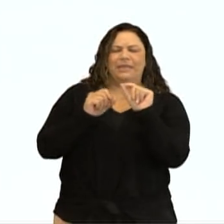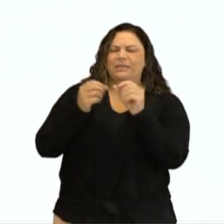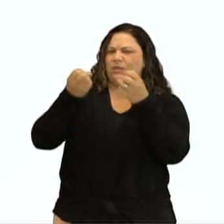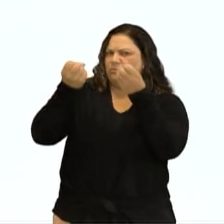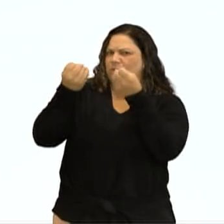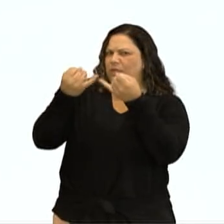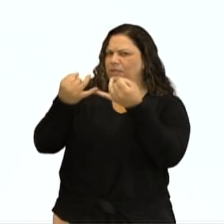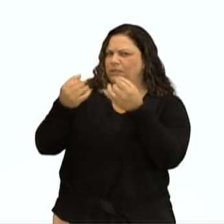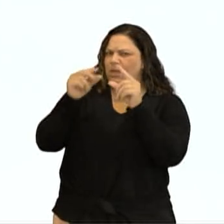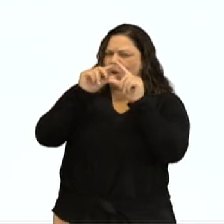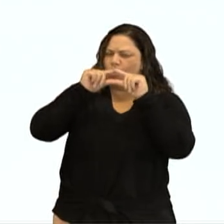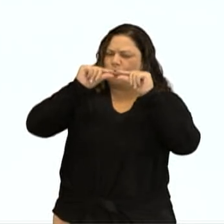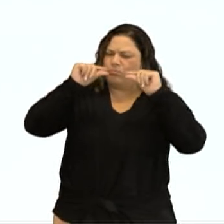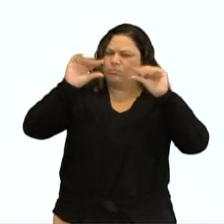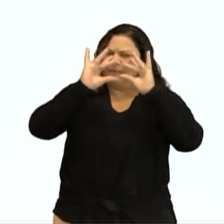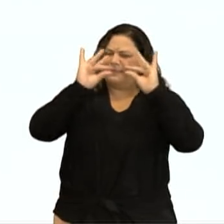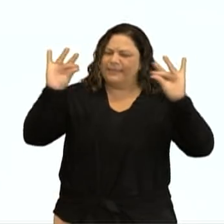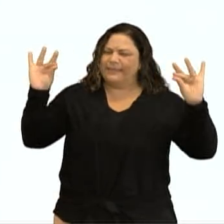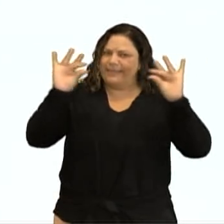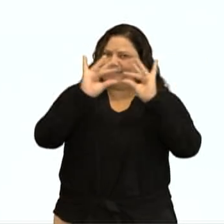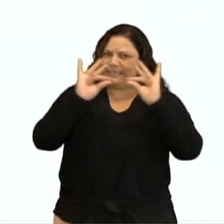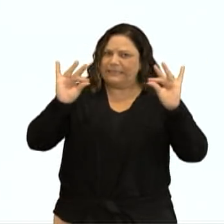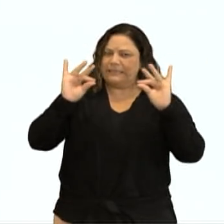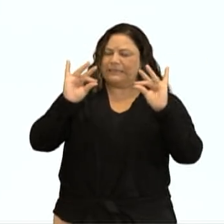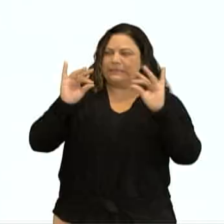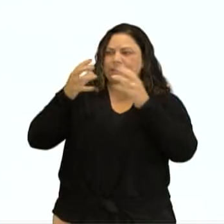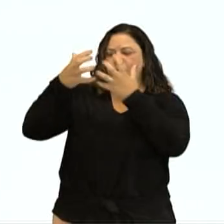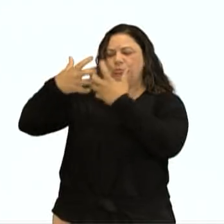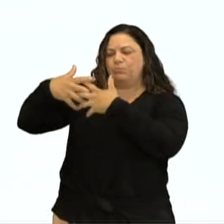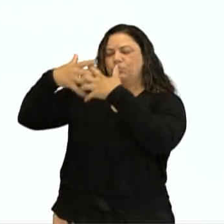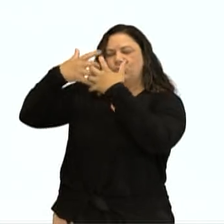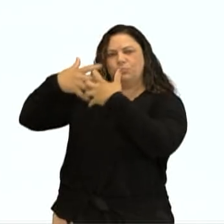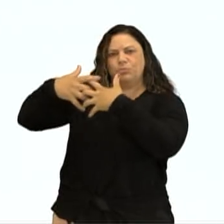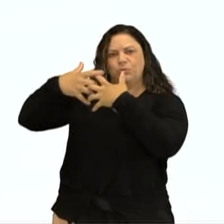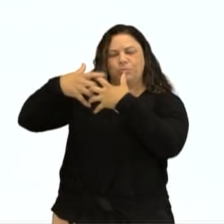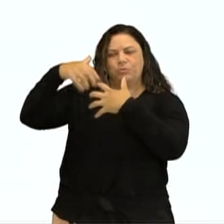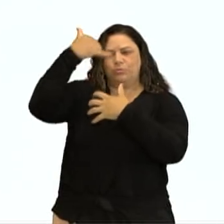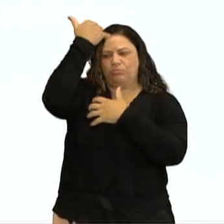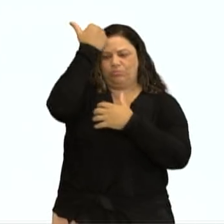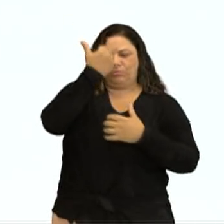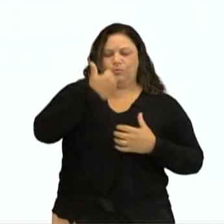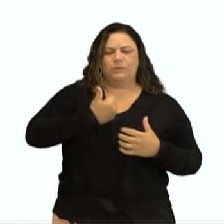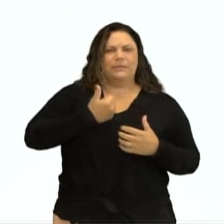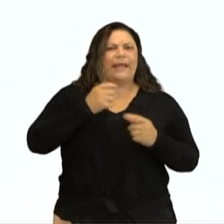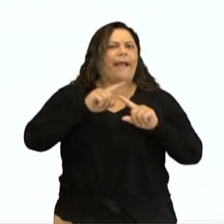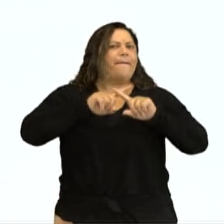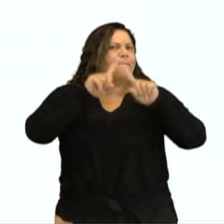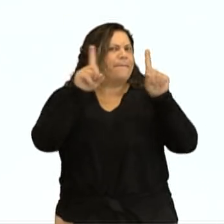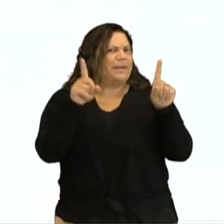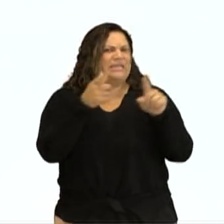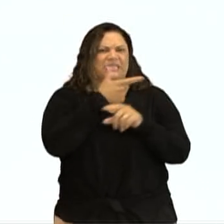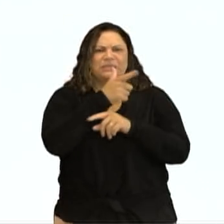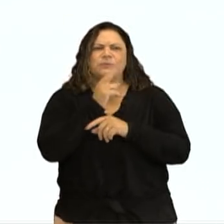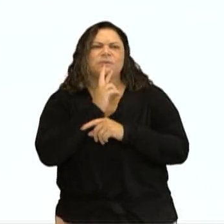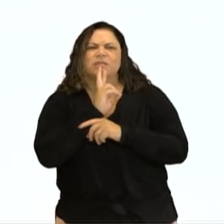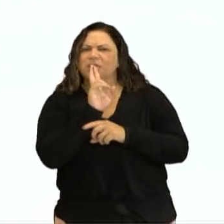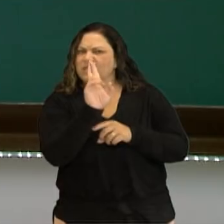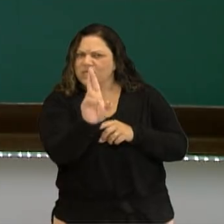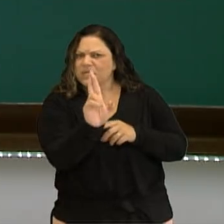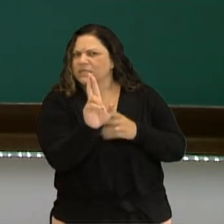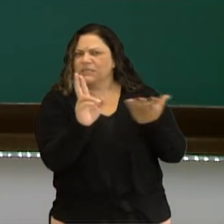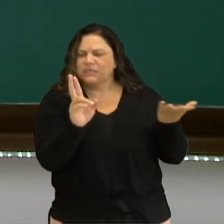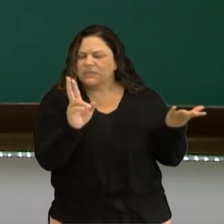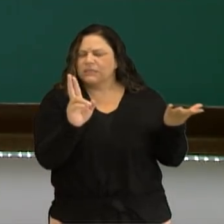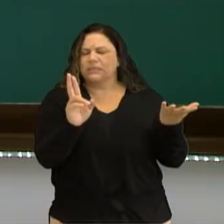que é um tecido que reveste o nosso sistema nervoso central. Epa, Fabiano, mas não tem resposta sistema